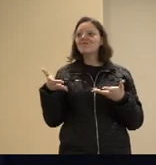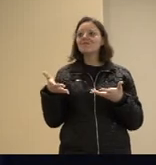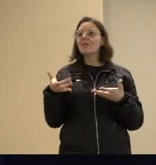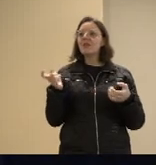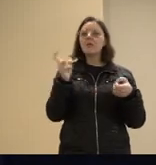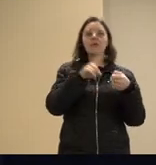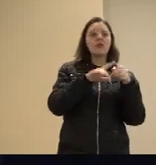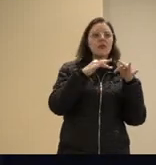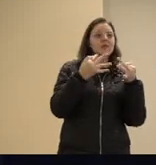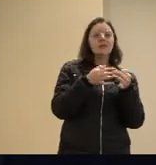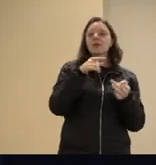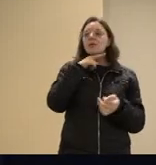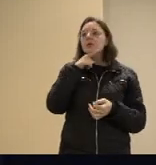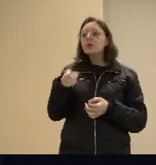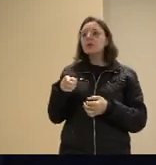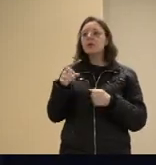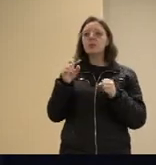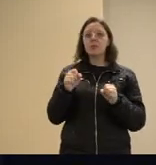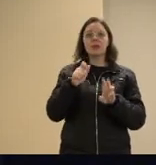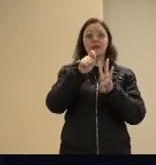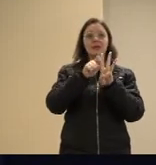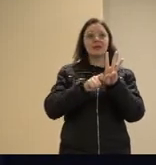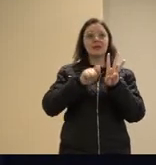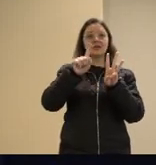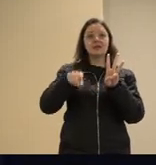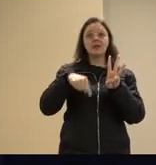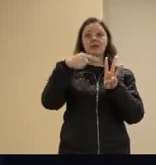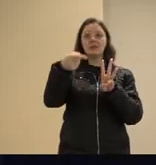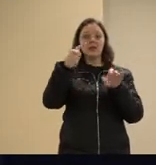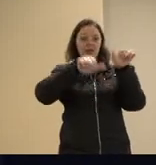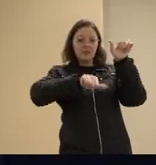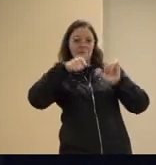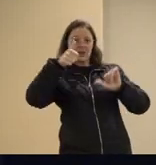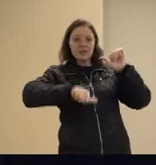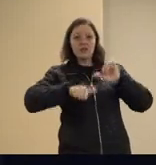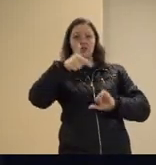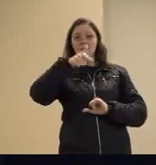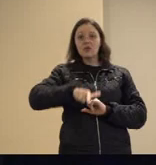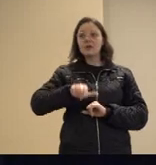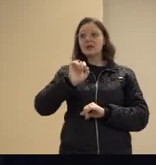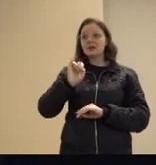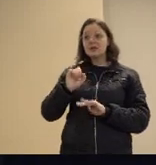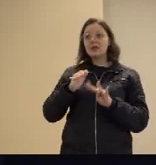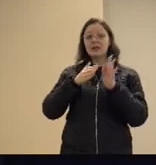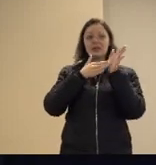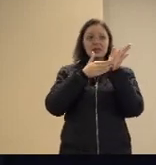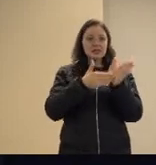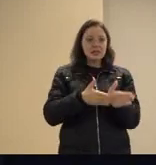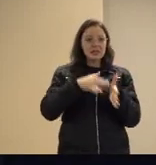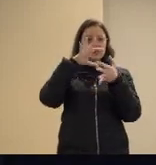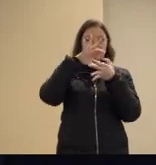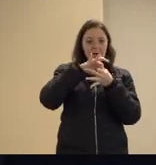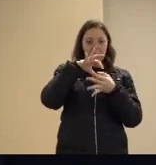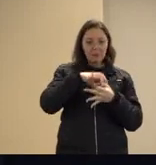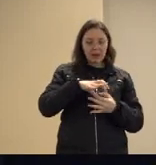numa semi-liberdade, daqui a 3 meses, numa reavaliação, se ele seguir uma lógica de reconstrução da vida dele, quem sabe